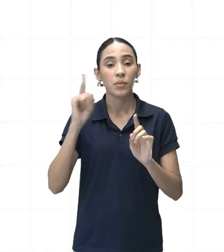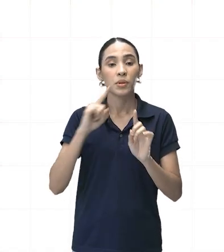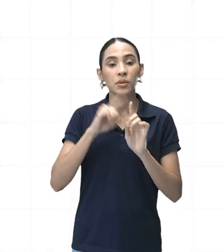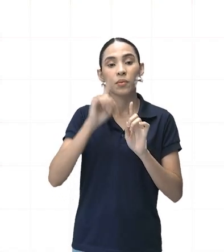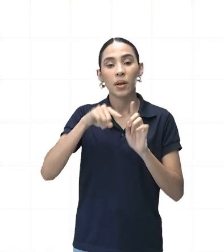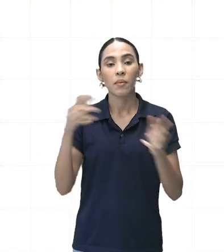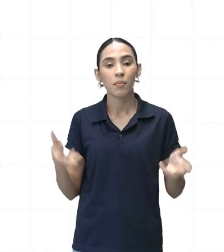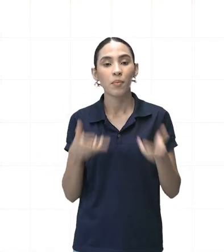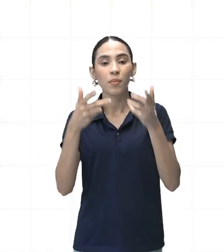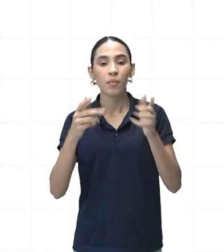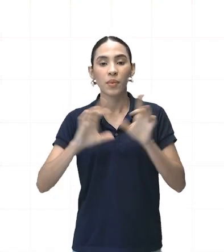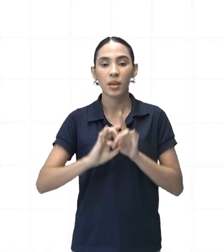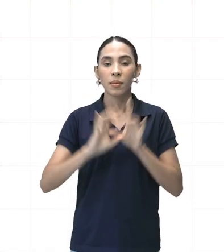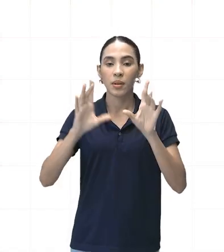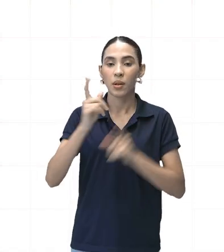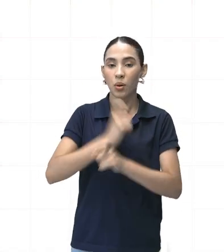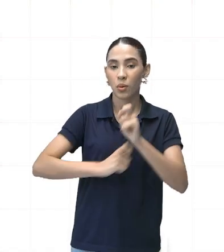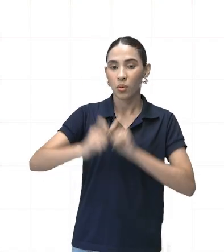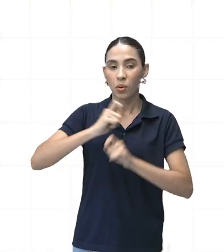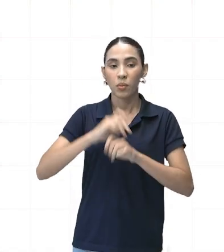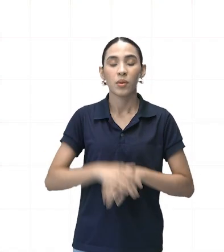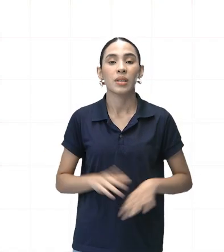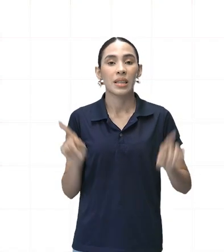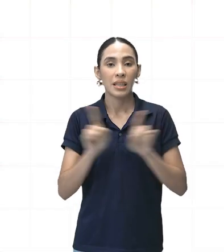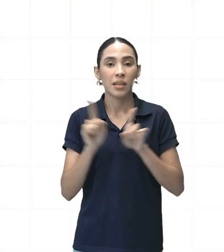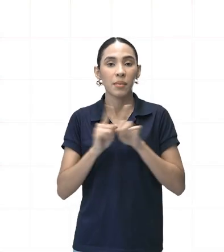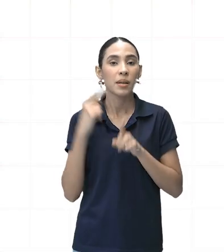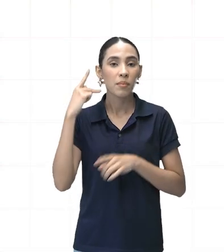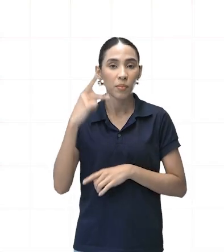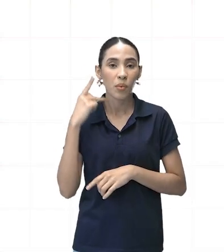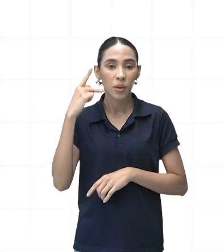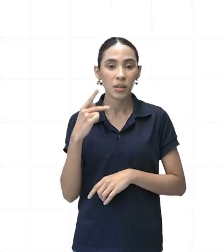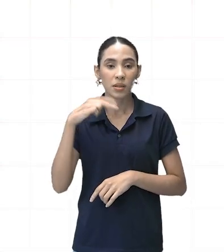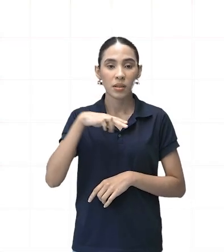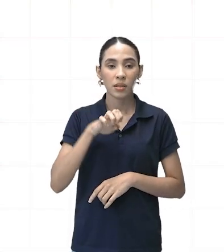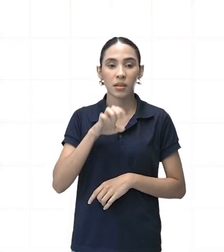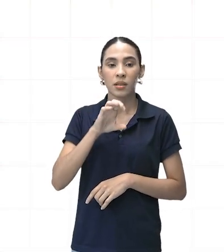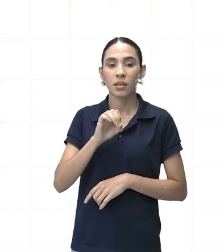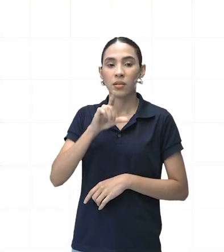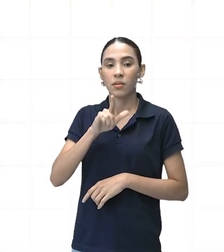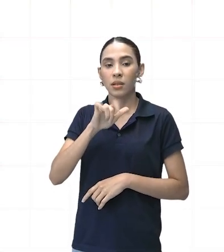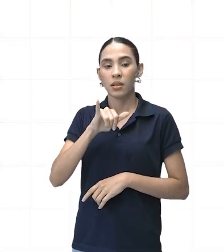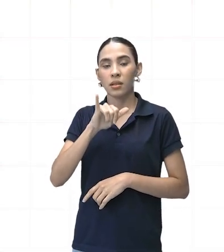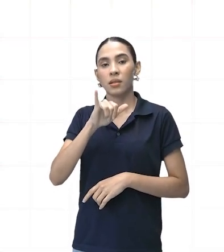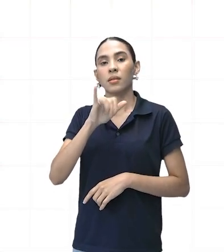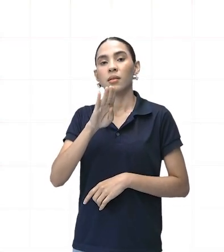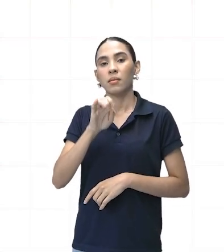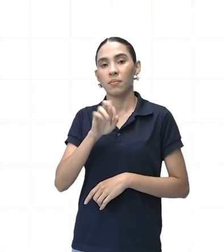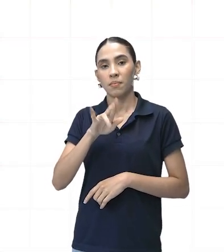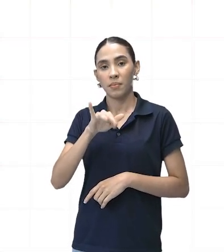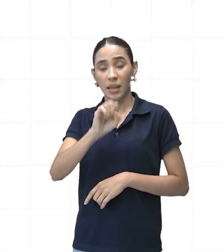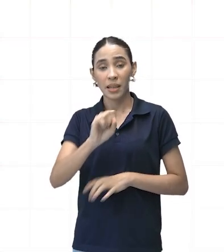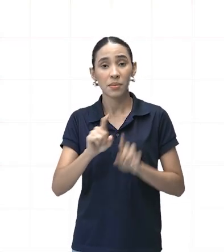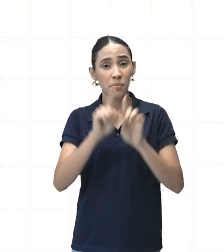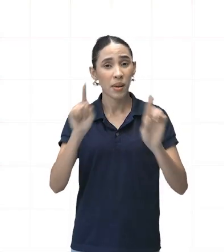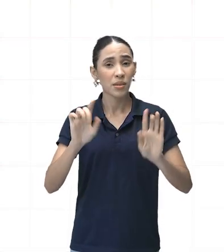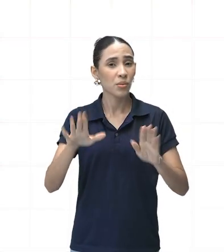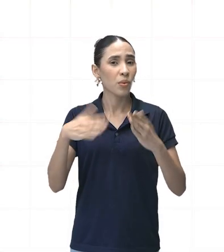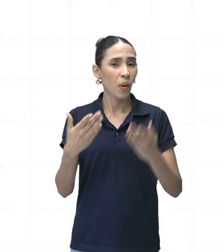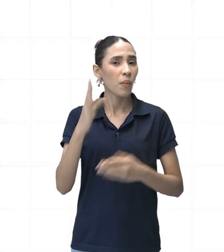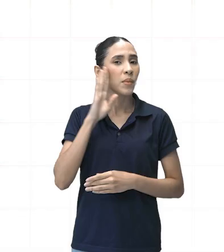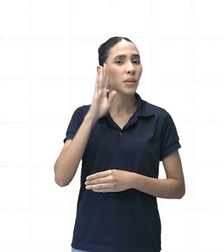aí promover o liberalismo econômico e também ir atrás de políticas neoliberais. Mas qual vai